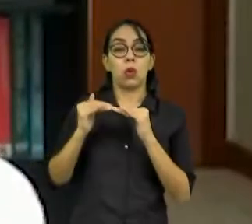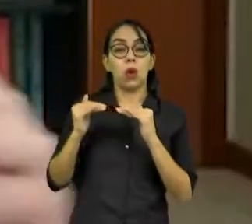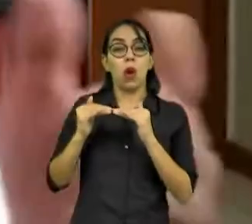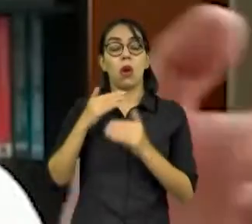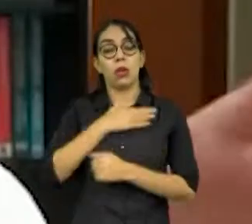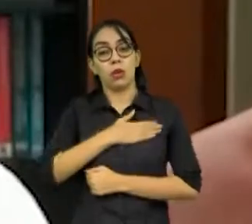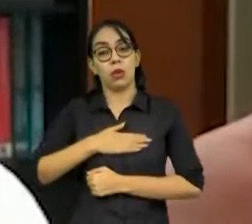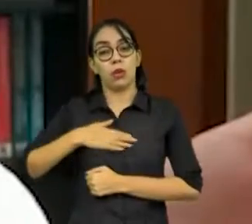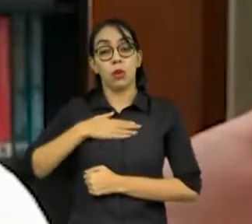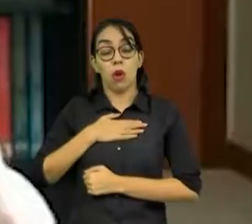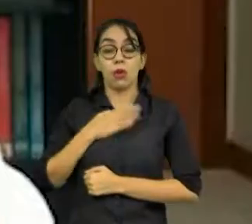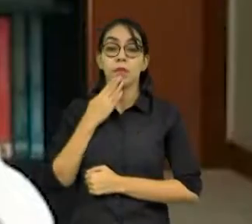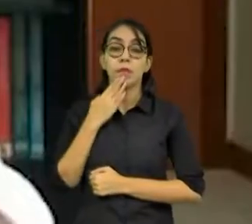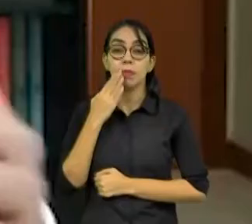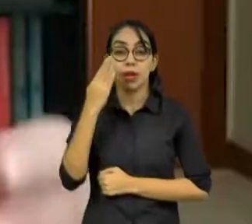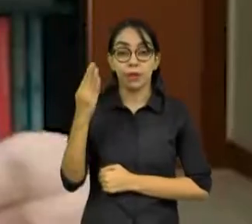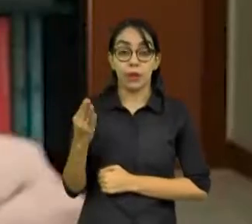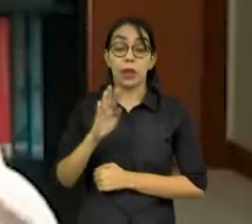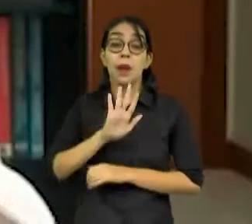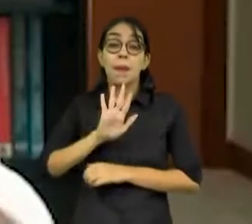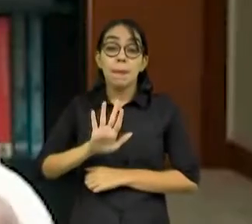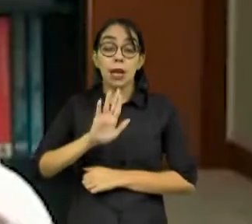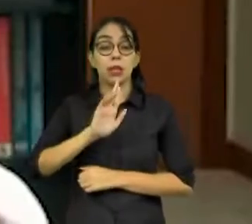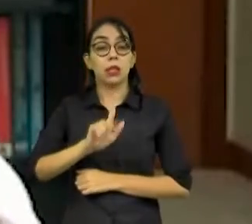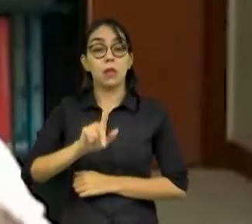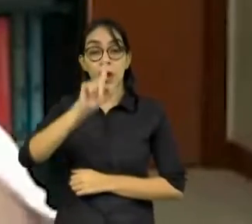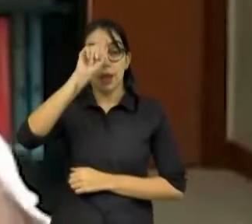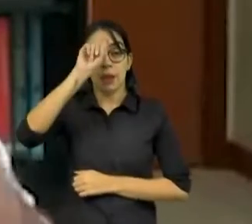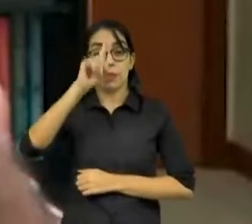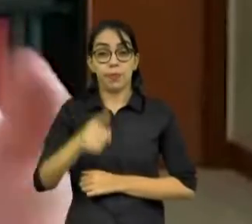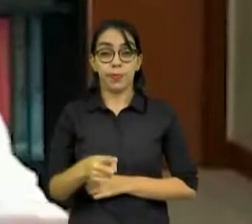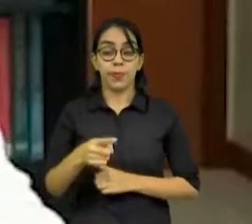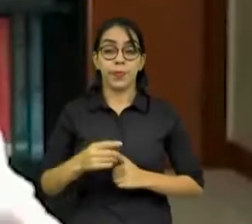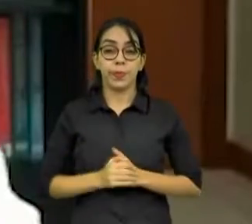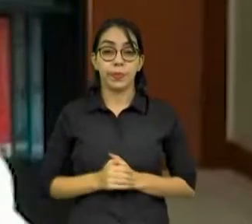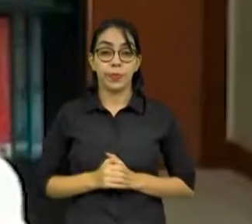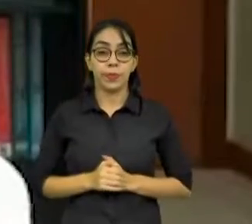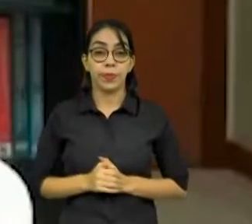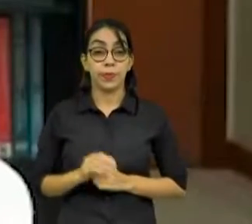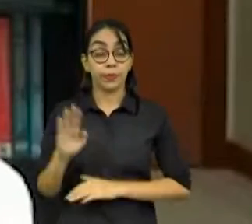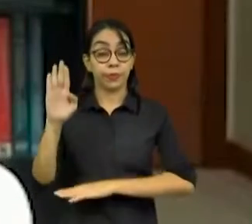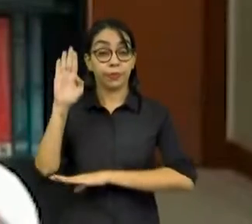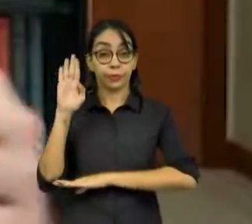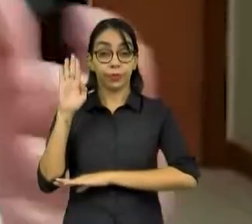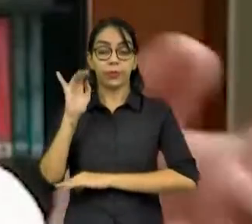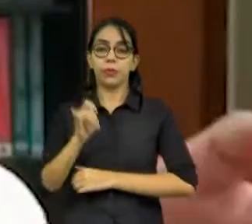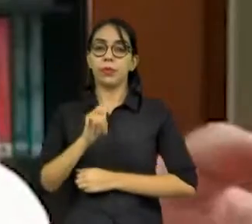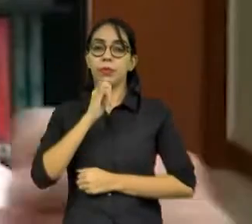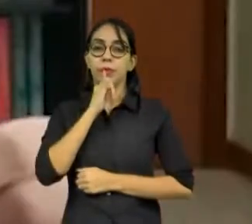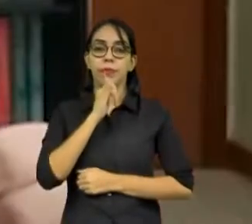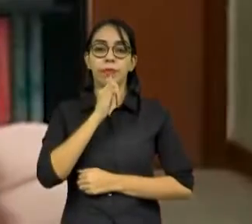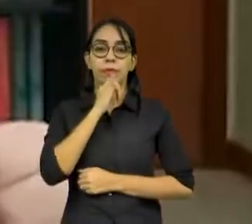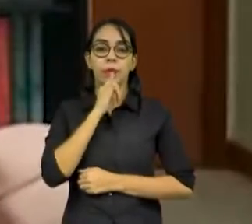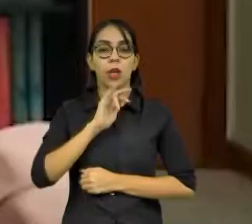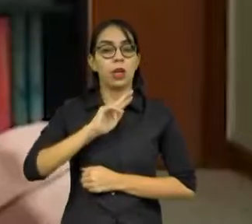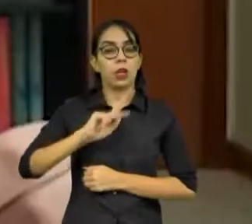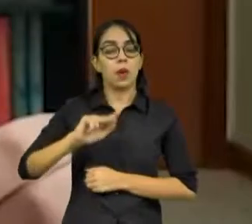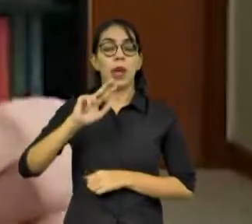preferência. Não é uma imposição. Uma das formas de um candidato que não é um dos próceres do partido, ou seja, não é tão